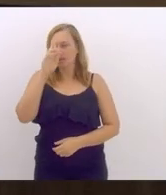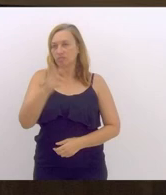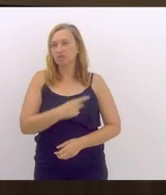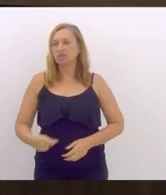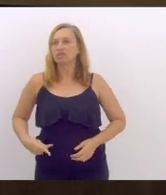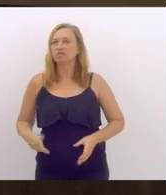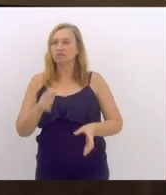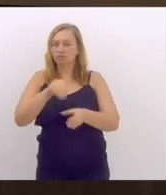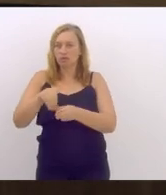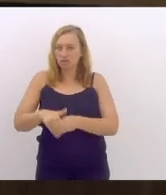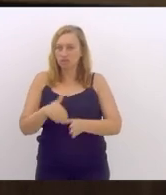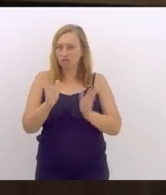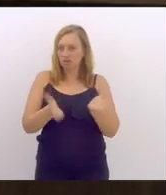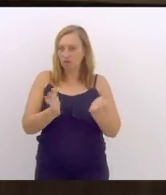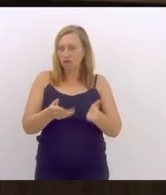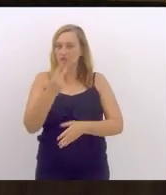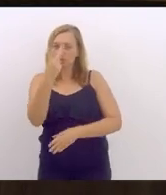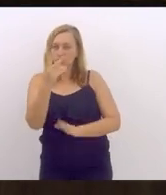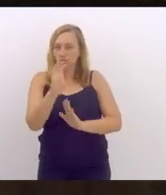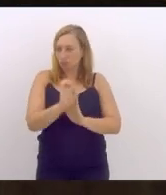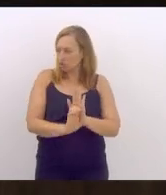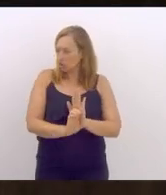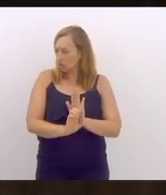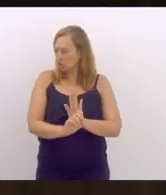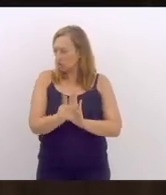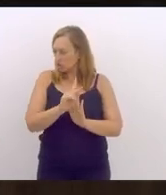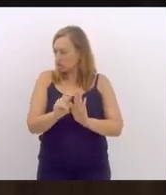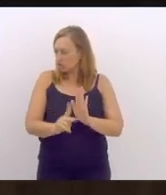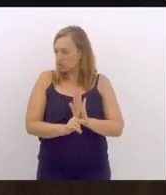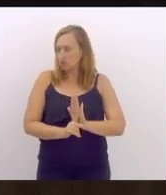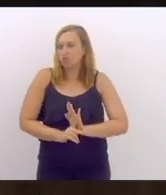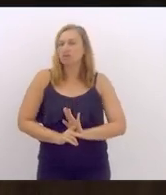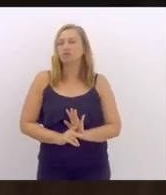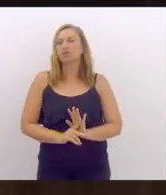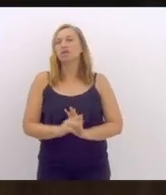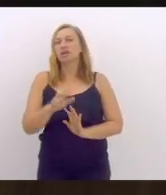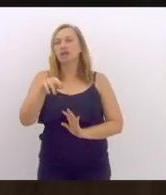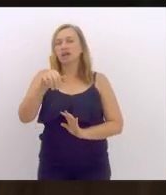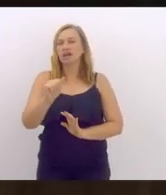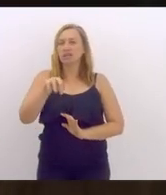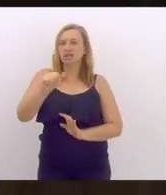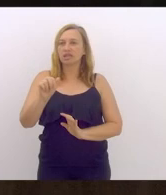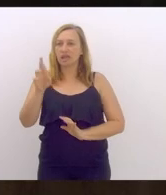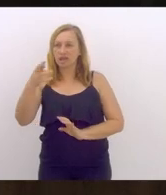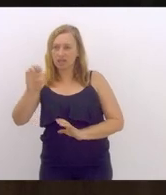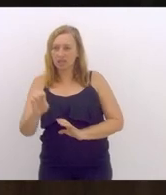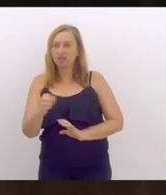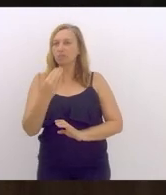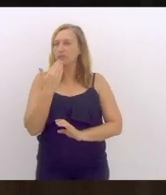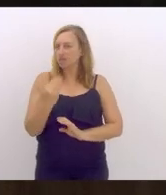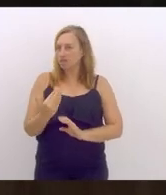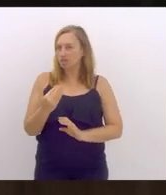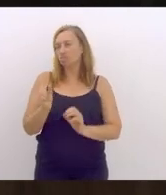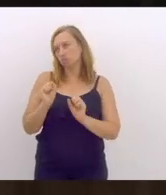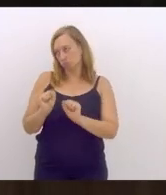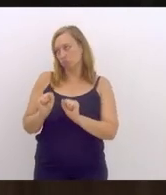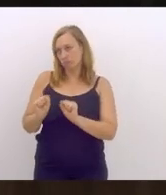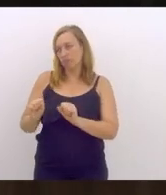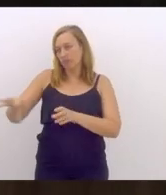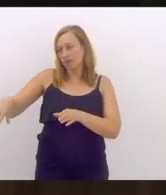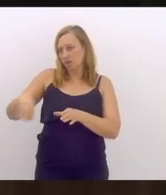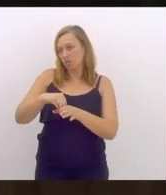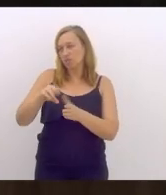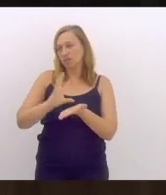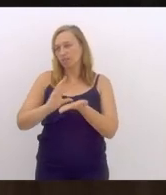nós voltamos agora em sequência dois projetos de concessão do treinamento queria pedir a vossa excelência Se for possível que